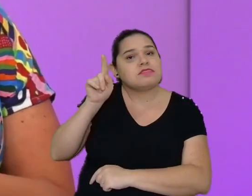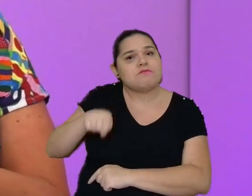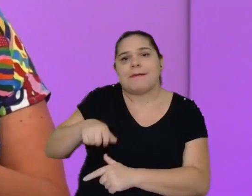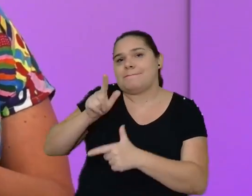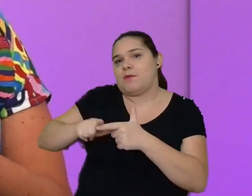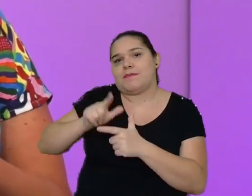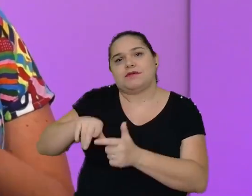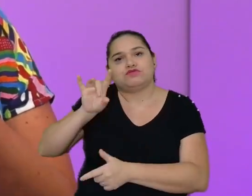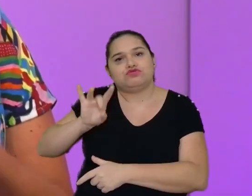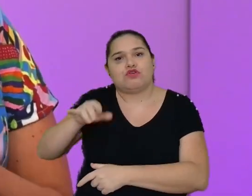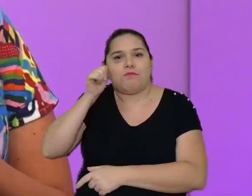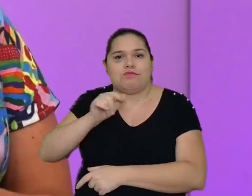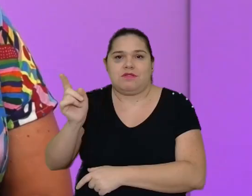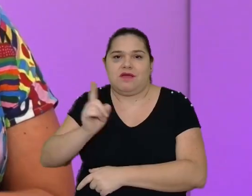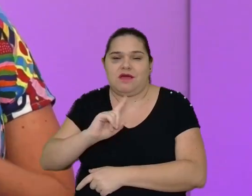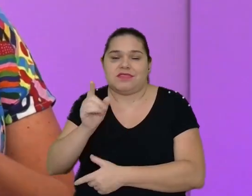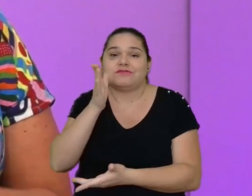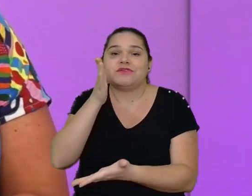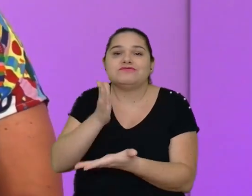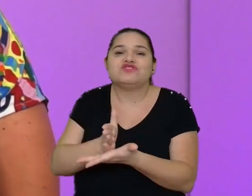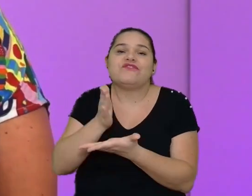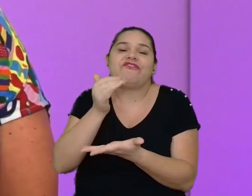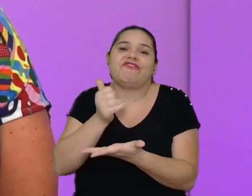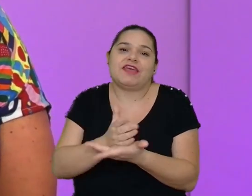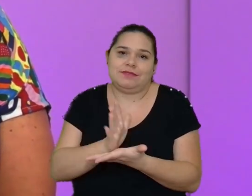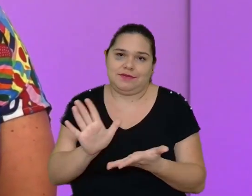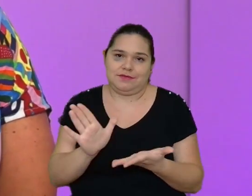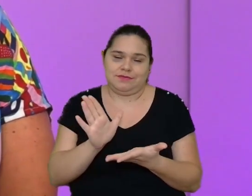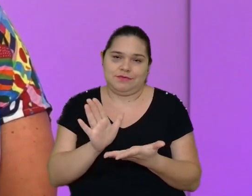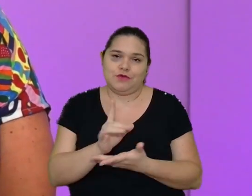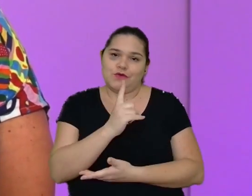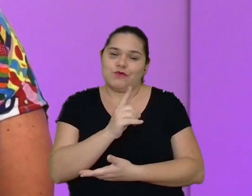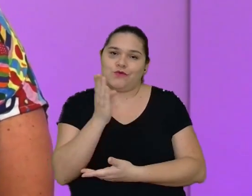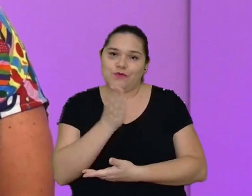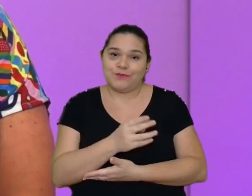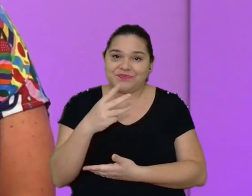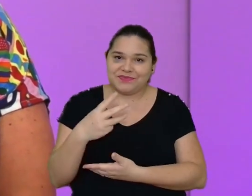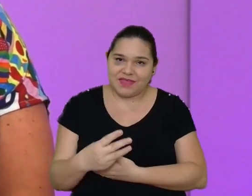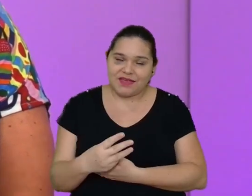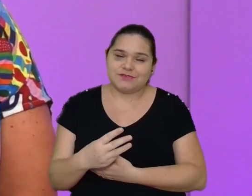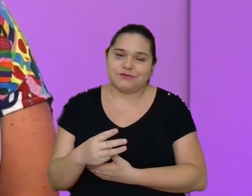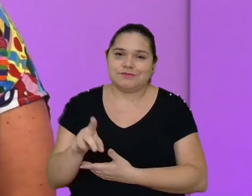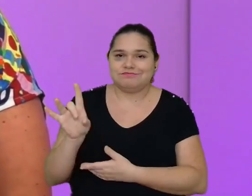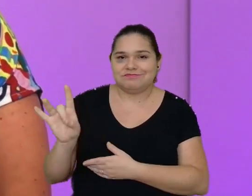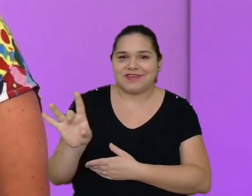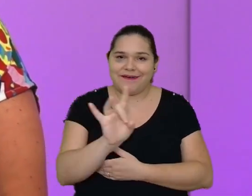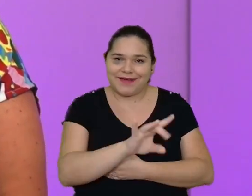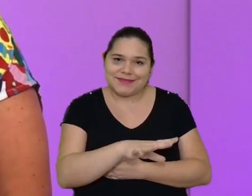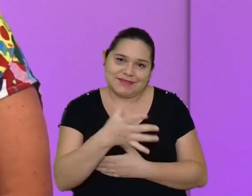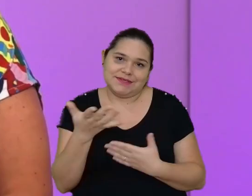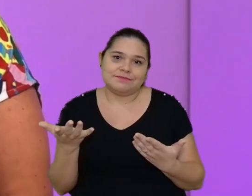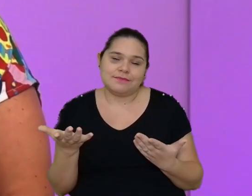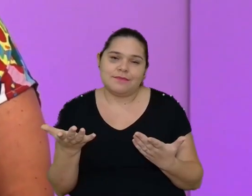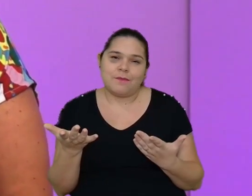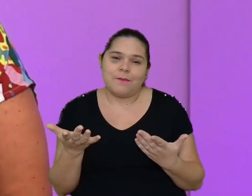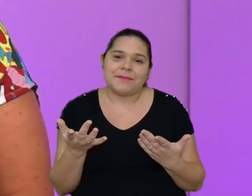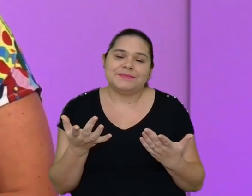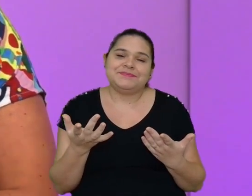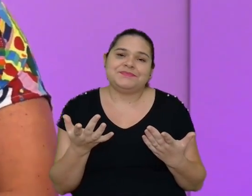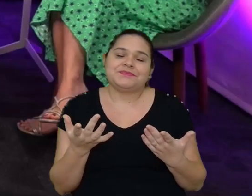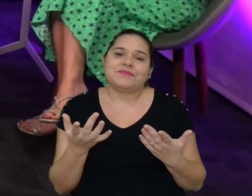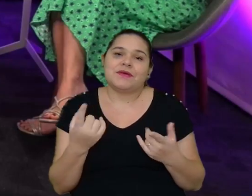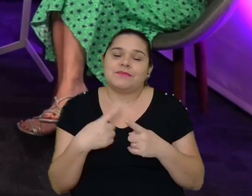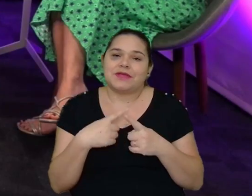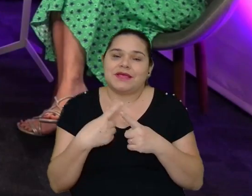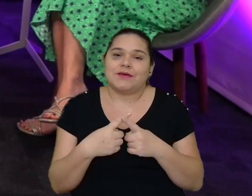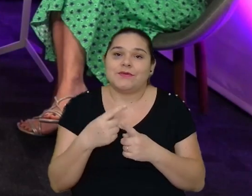Você divide aí mais ou menos um terço dessas questões sendo de cada um. Um terço só dois, porque o terceiro é do casal,